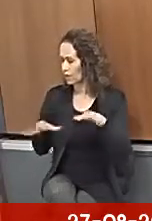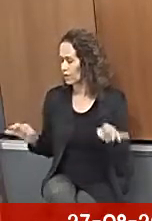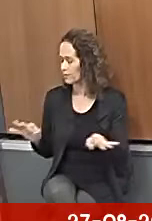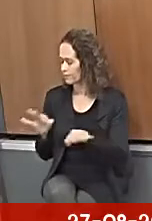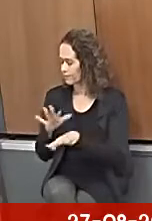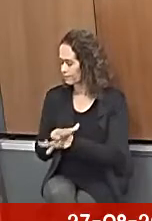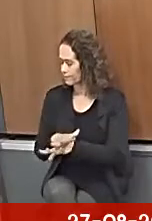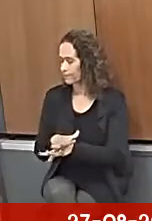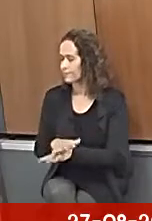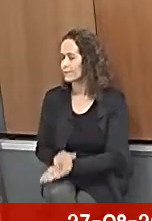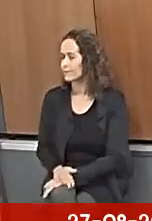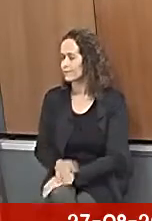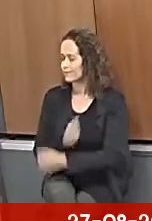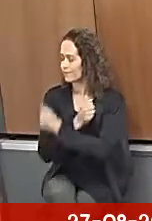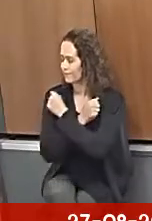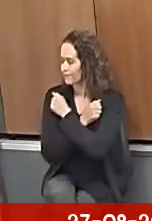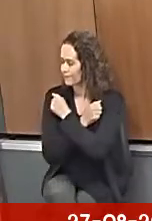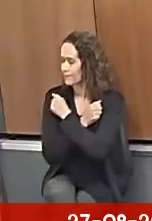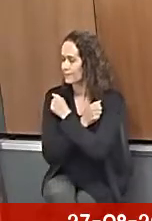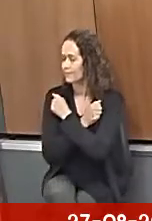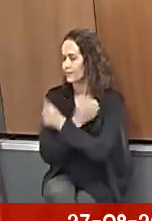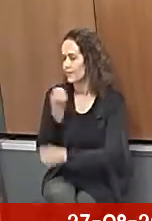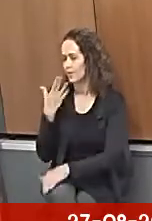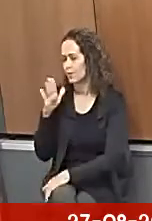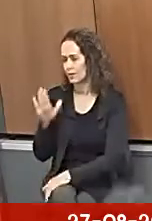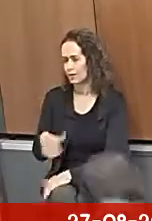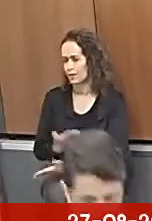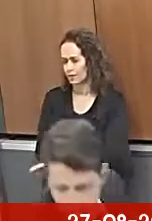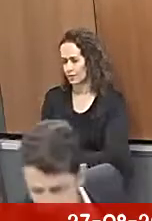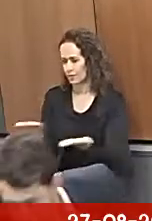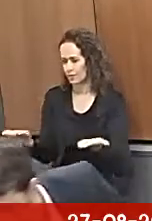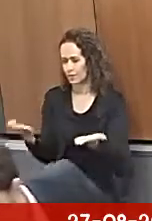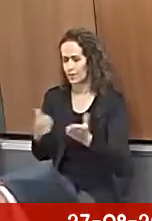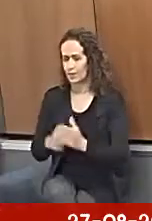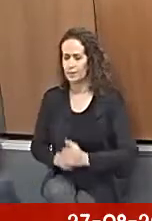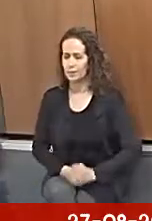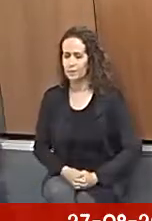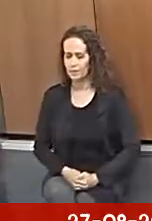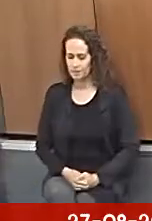reunião um grande abraço e boa tarde a todos